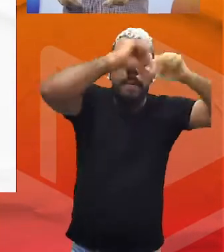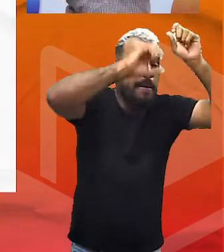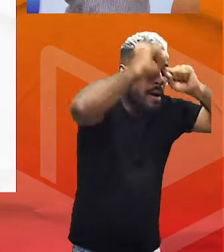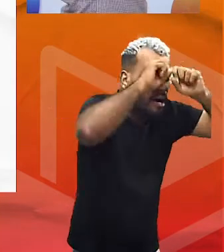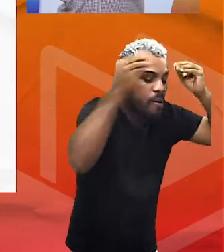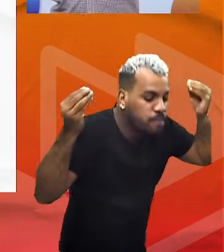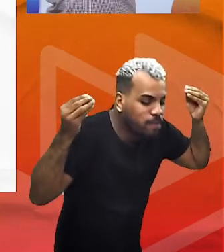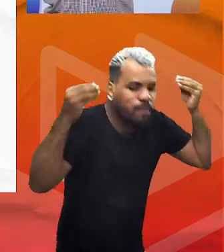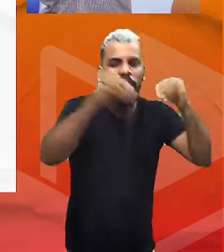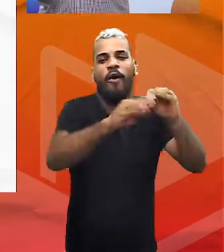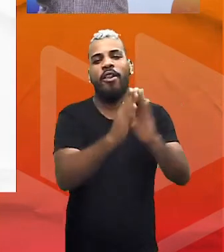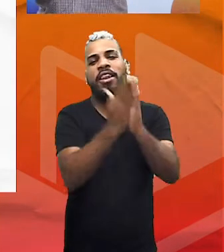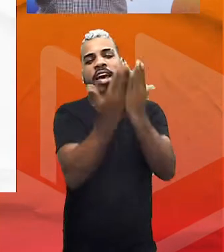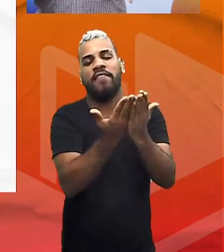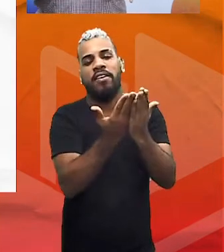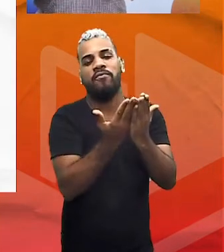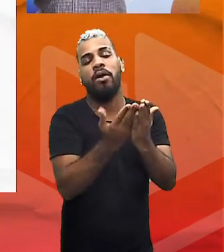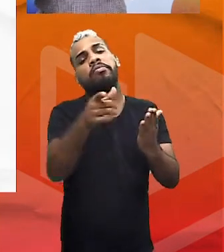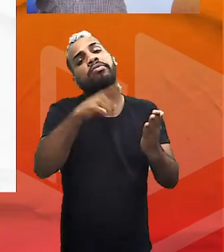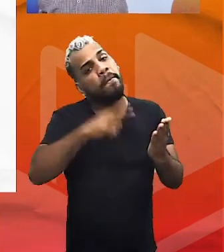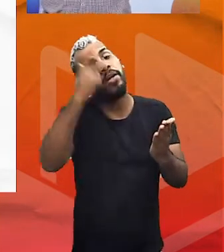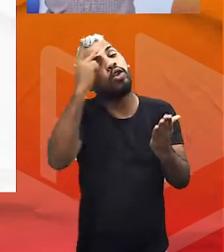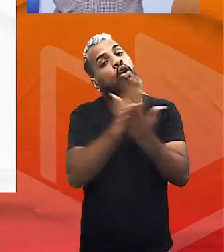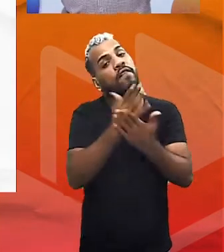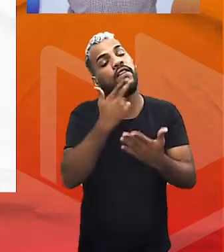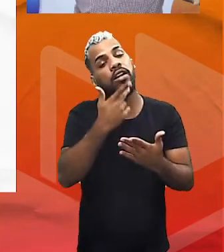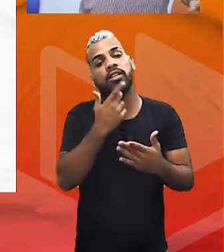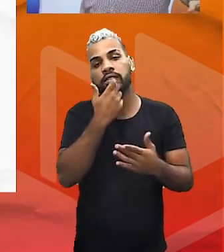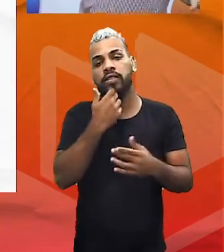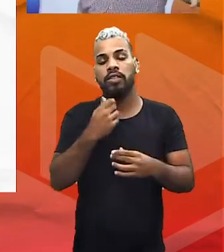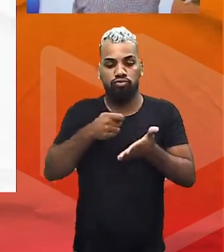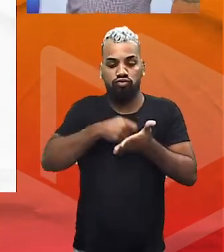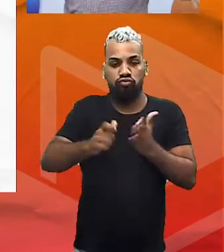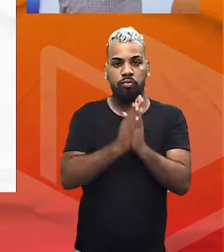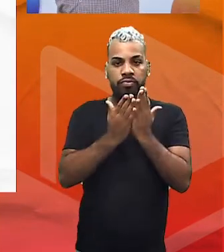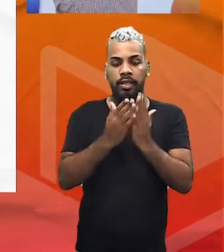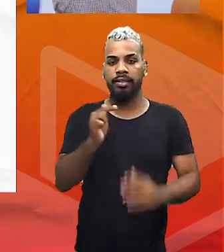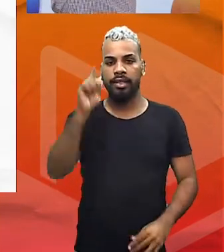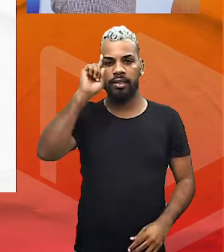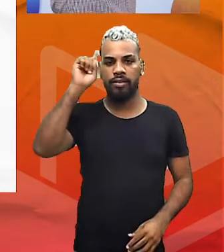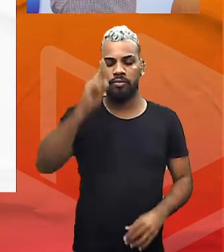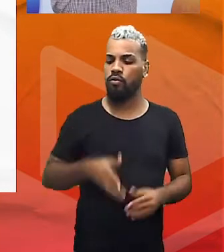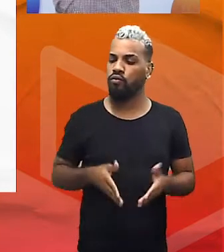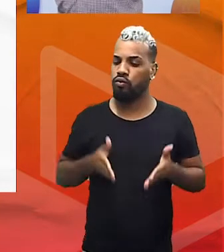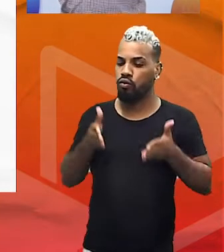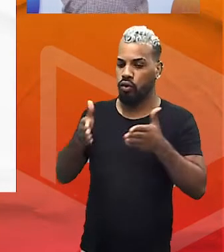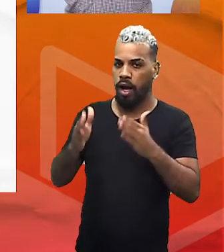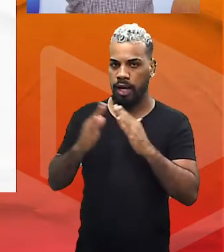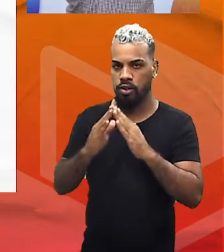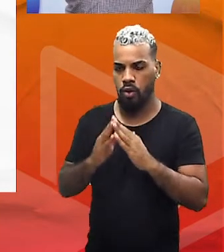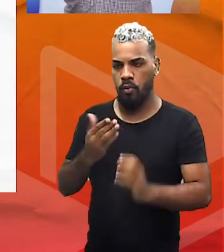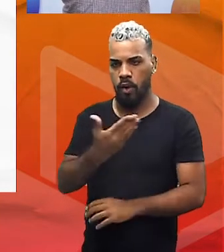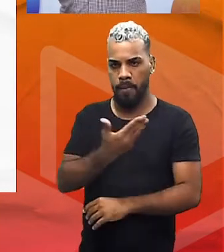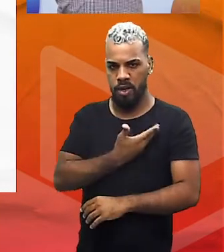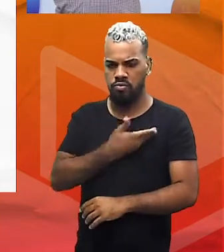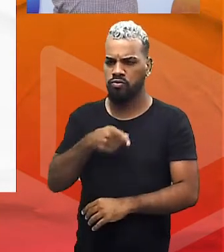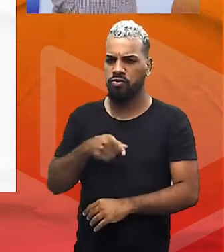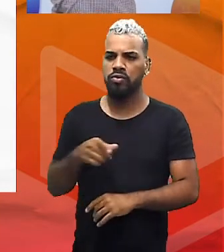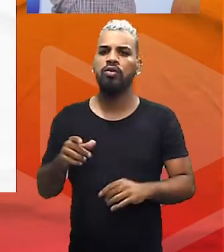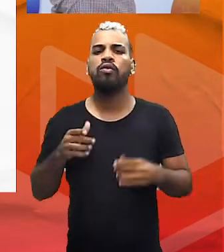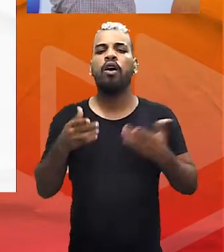livro, que reza a lenda, escreveu em 7 dias. Foi à casa de um amigo, trancou-se lá na casa de um